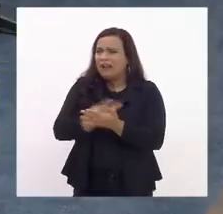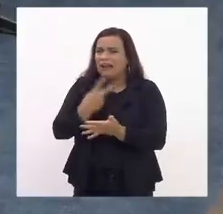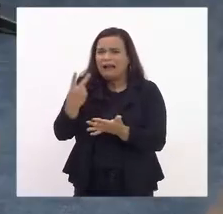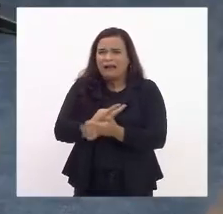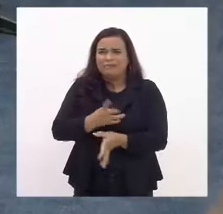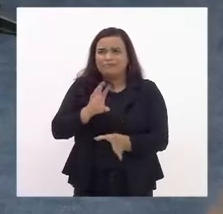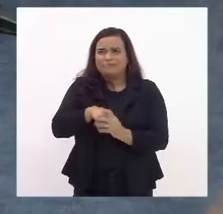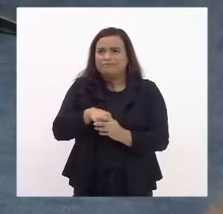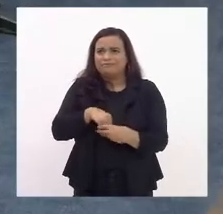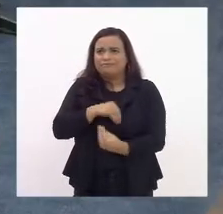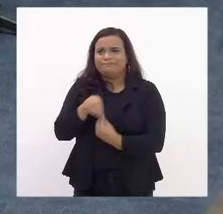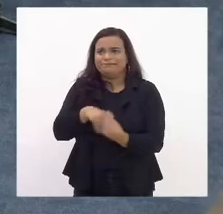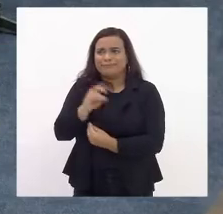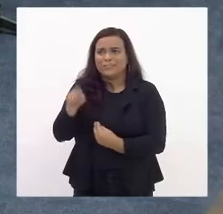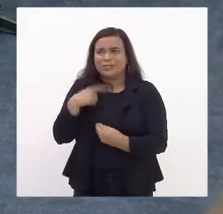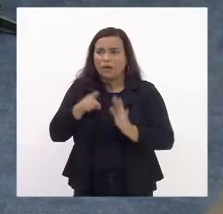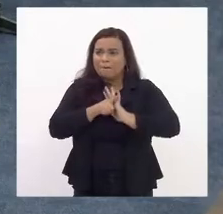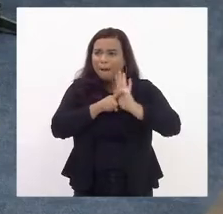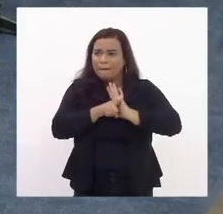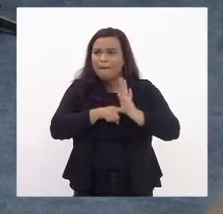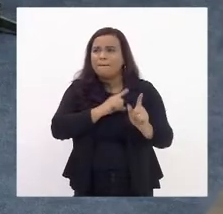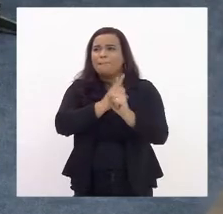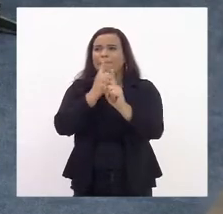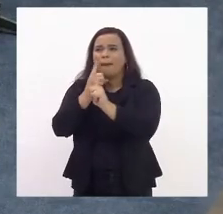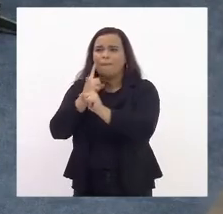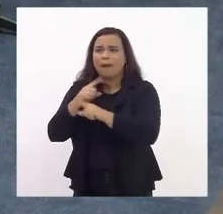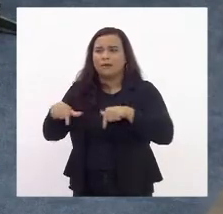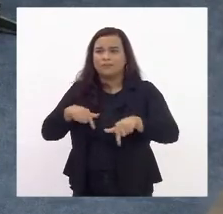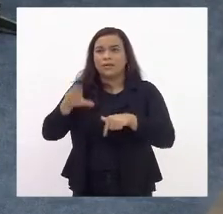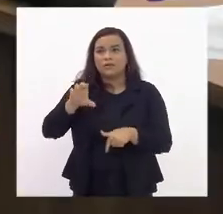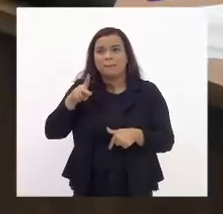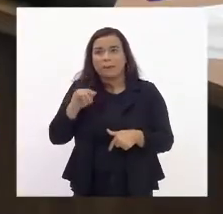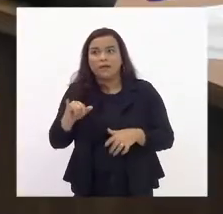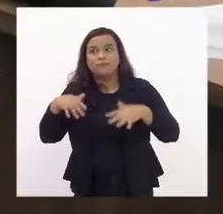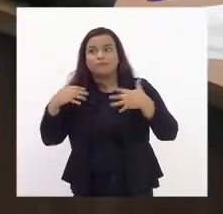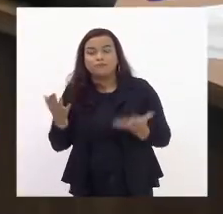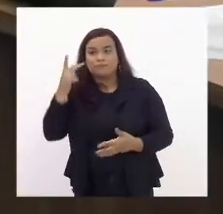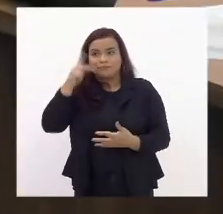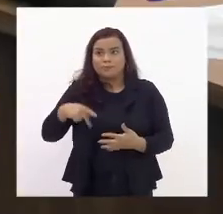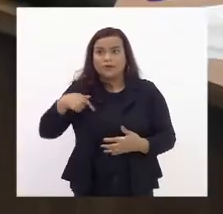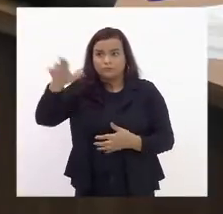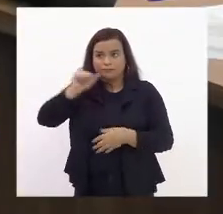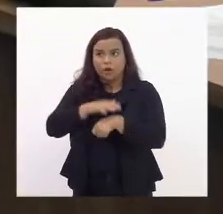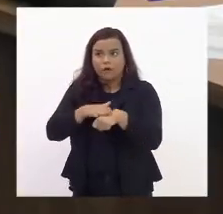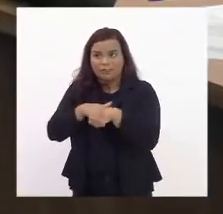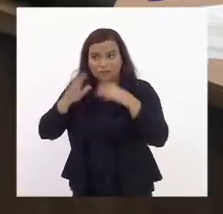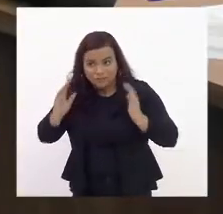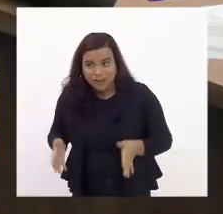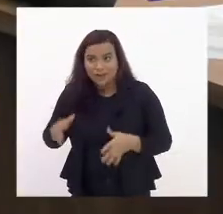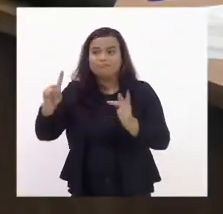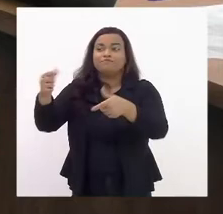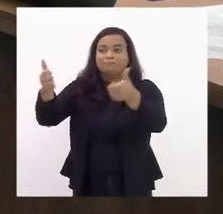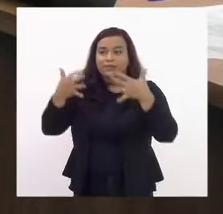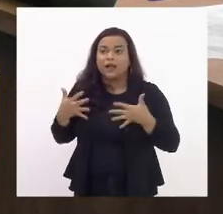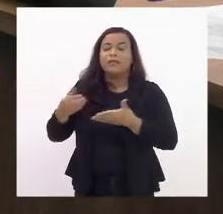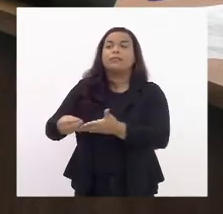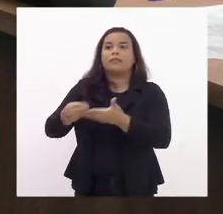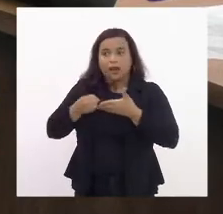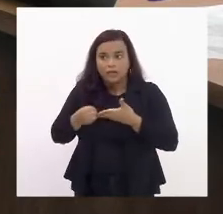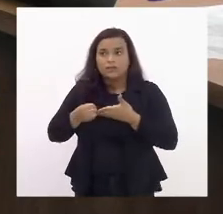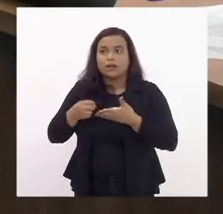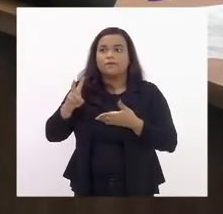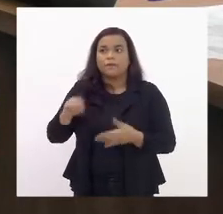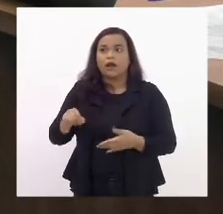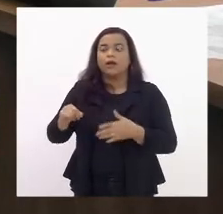Eliomar, se debruçou no trabalho daquela CPI. Então, presidente, já comecei com Vossa Excelência, que me disse que vai trazer a pauta, e eu